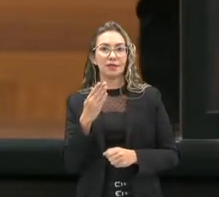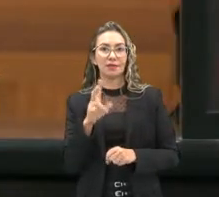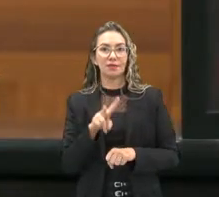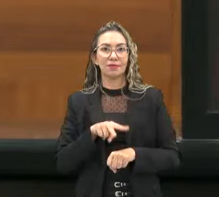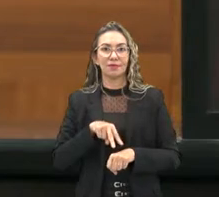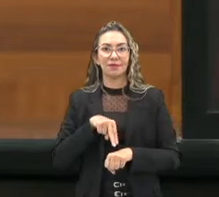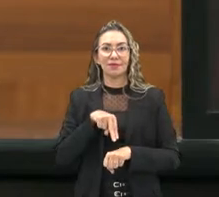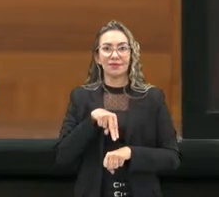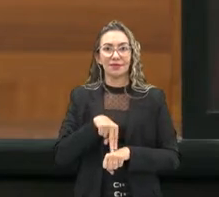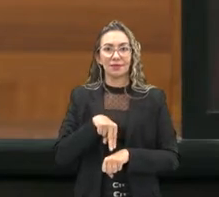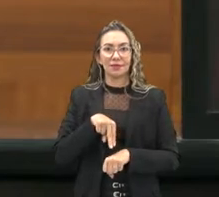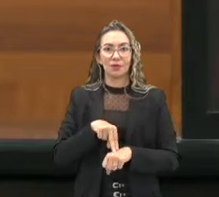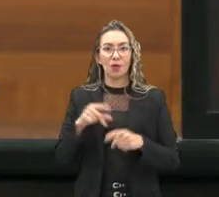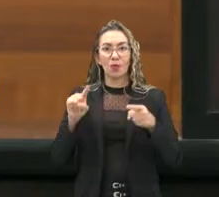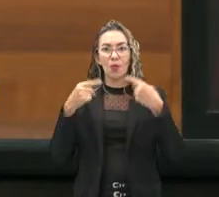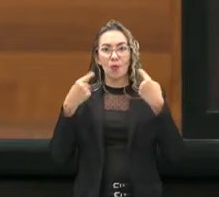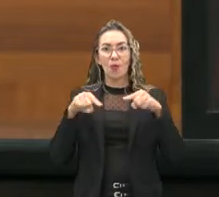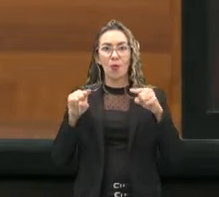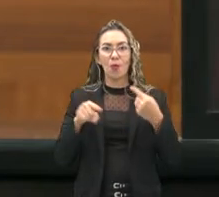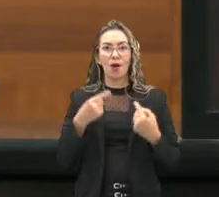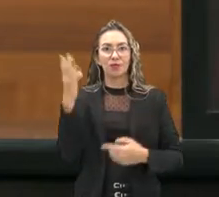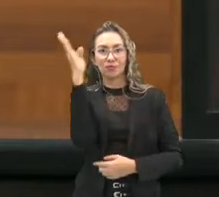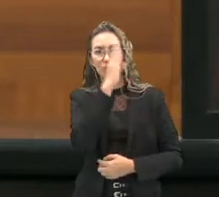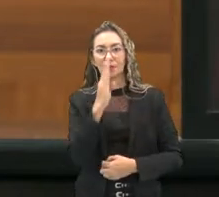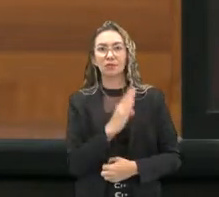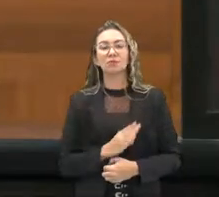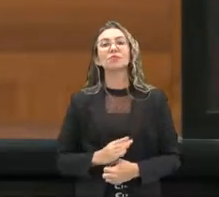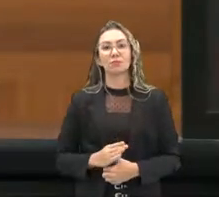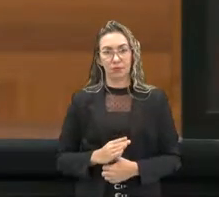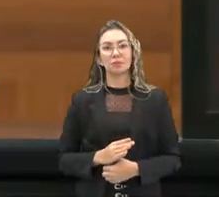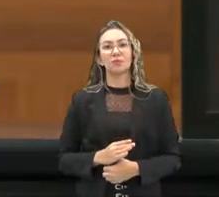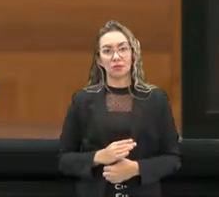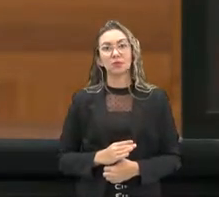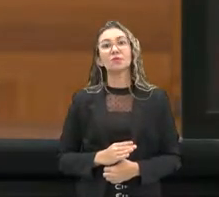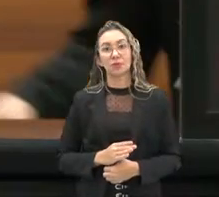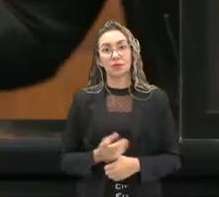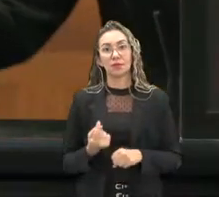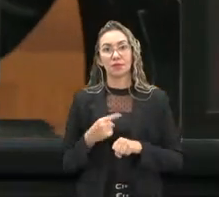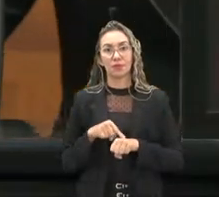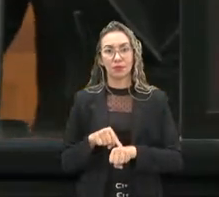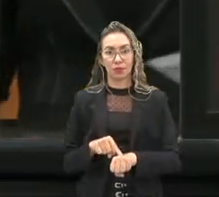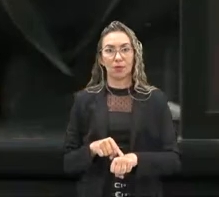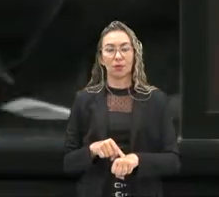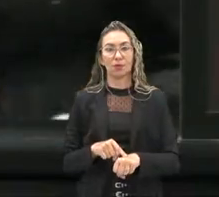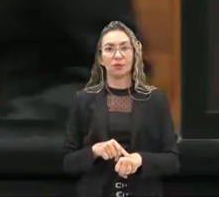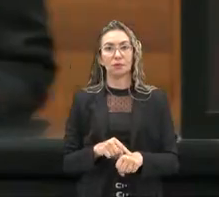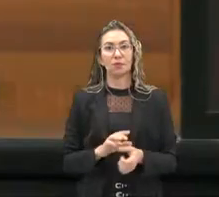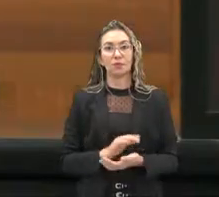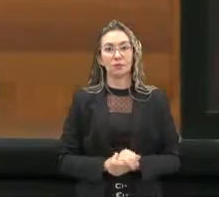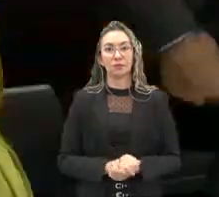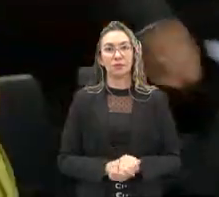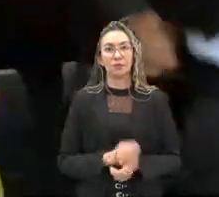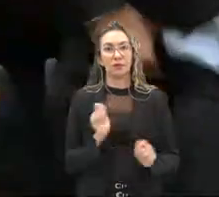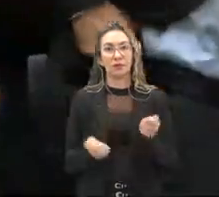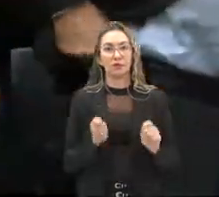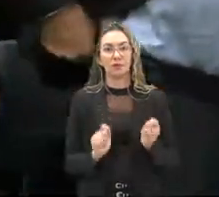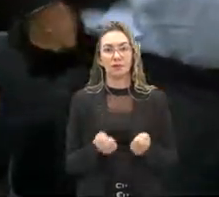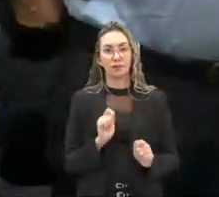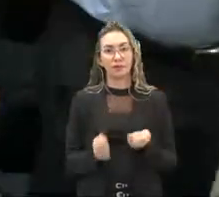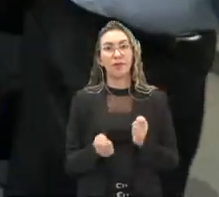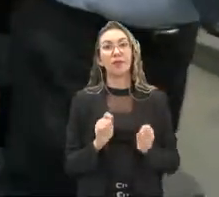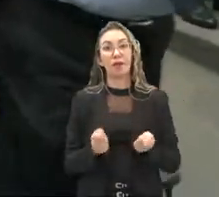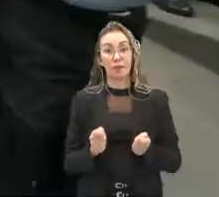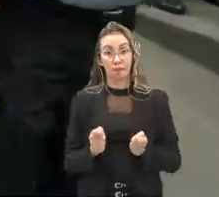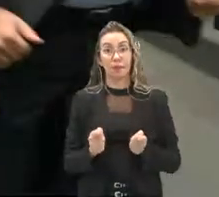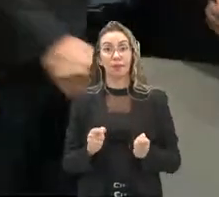respeito, cantarmos o hino nacional brasileiro a ser executada pela gloriosa banda de música da